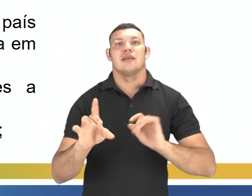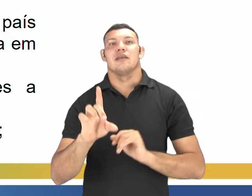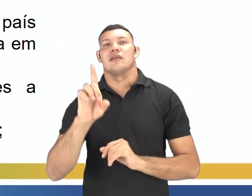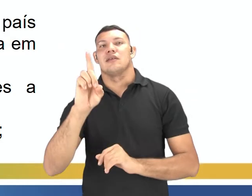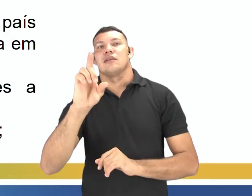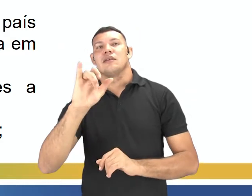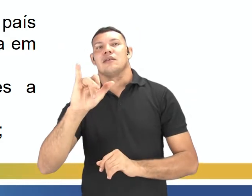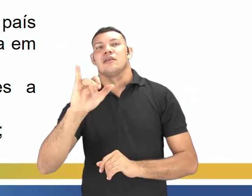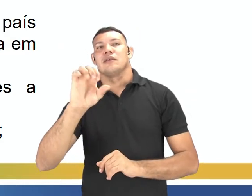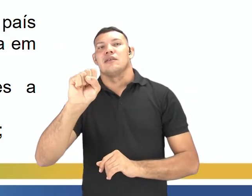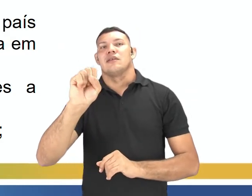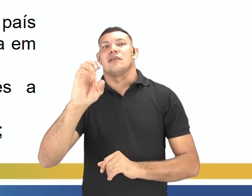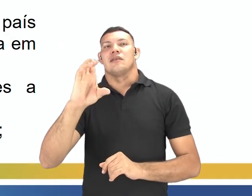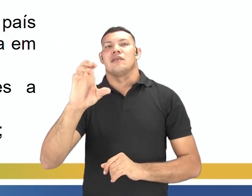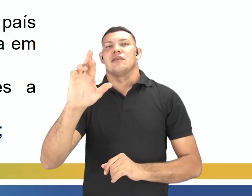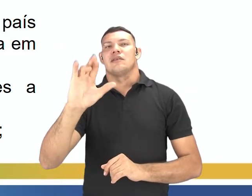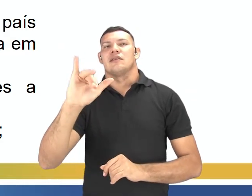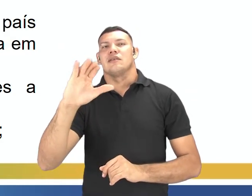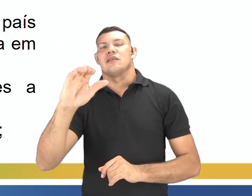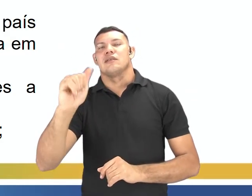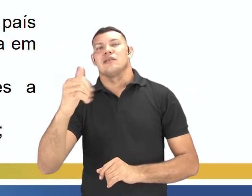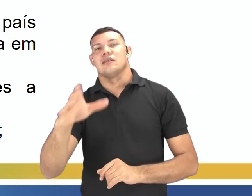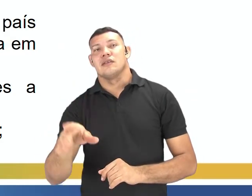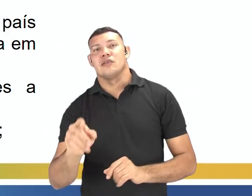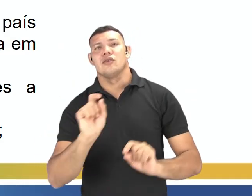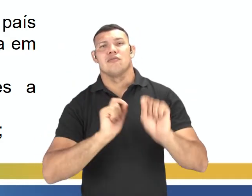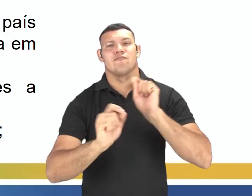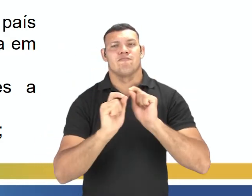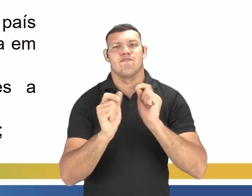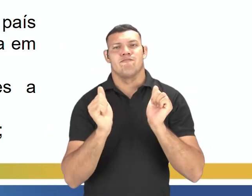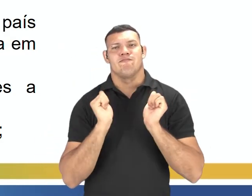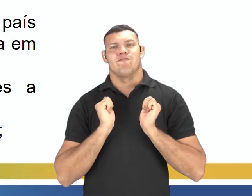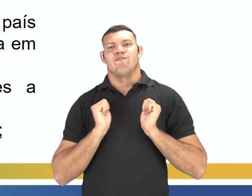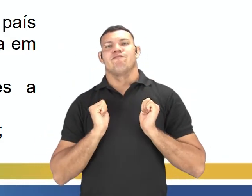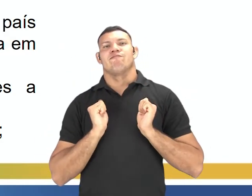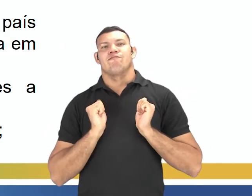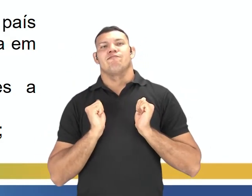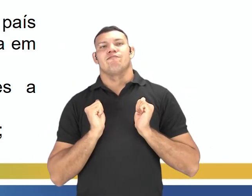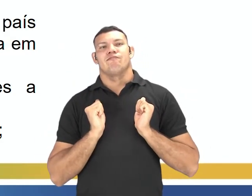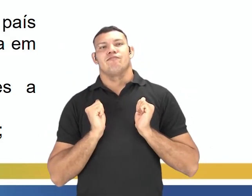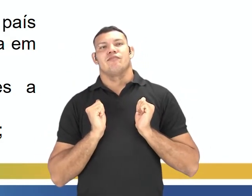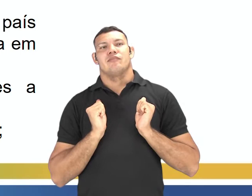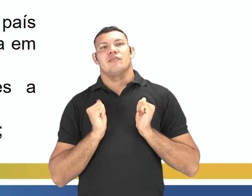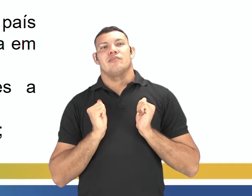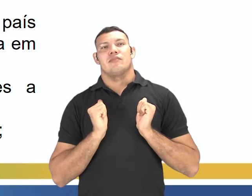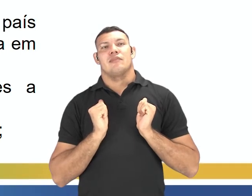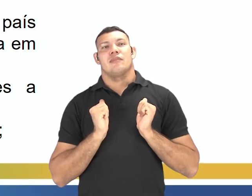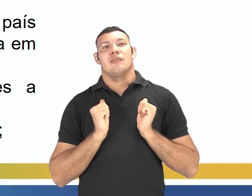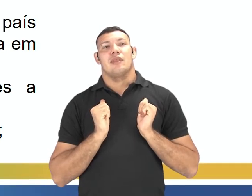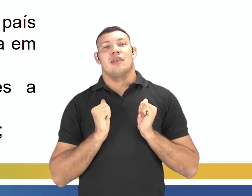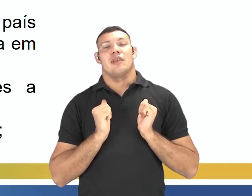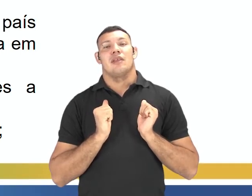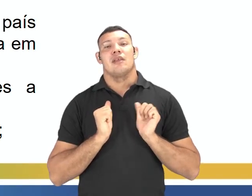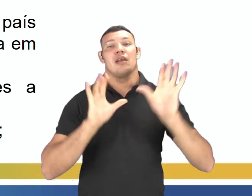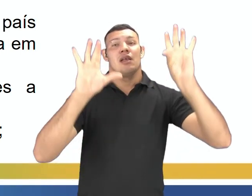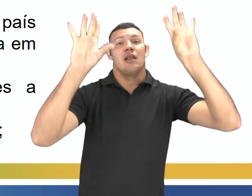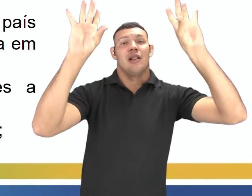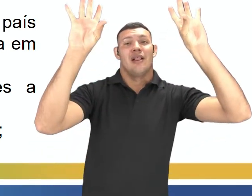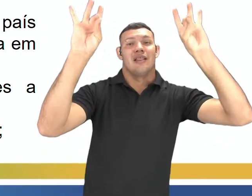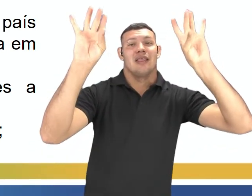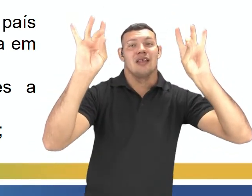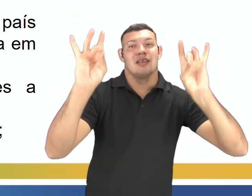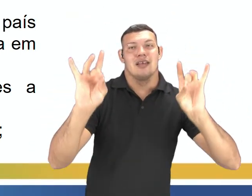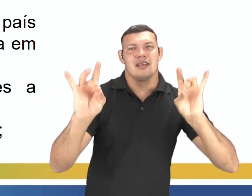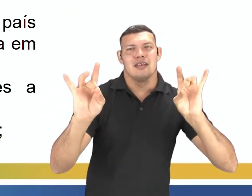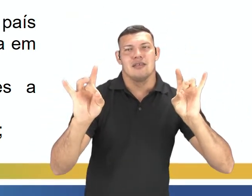atos e atitudes. Ou seja, você vai descrever, olha como eu pronuncio igual. Eu vou descrever a forma como eu